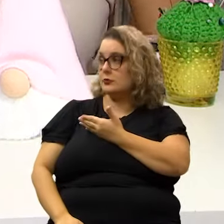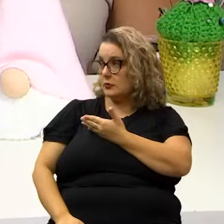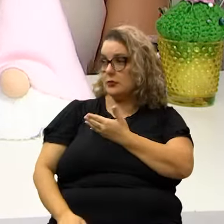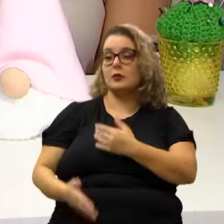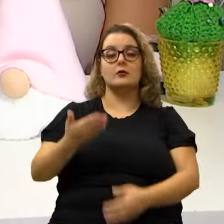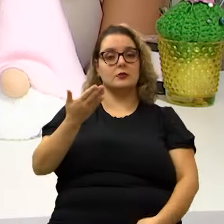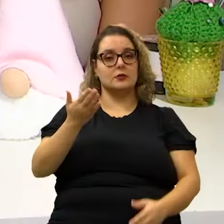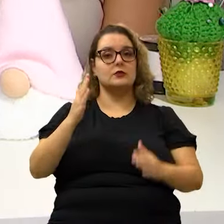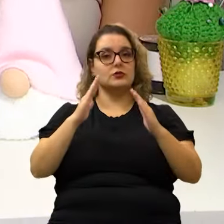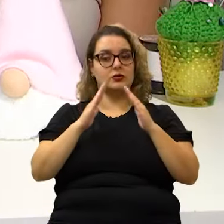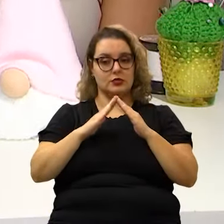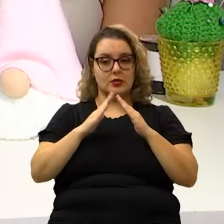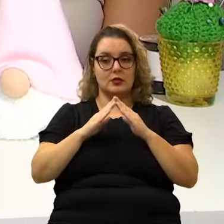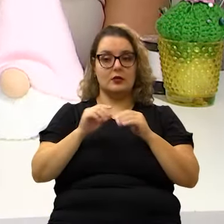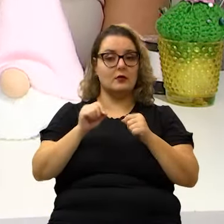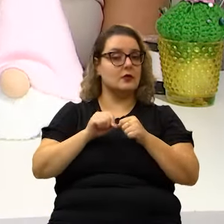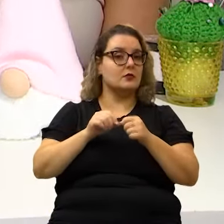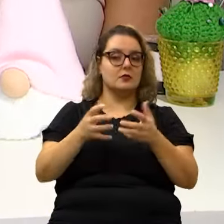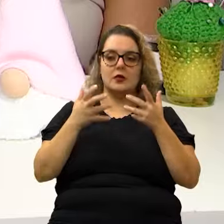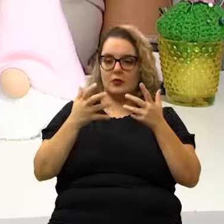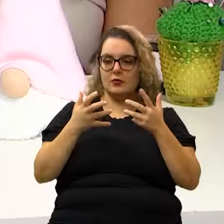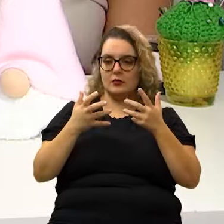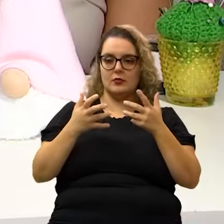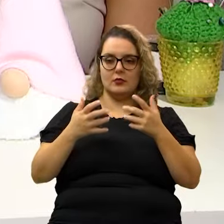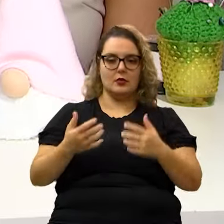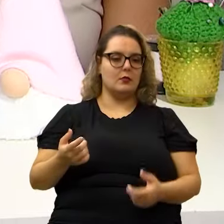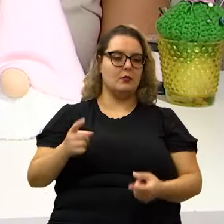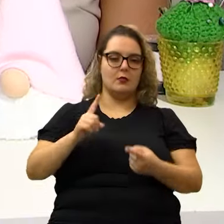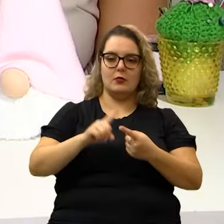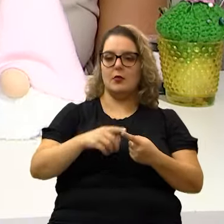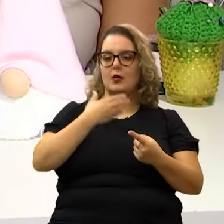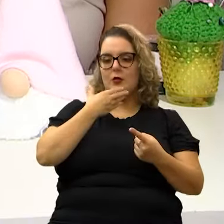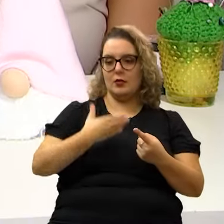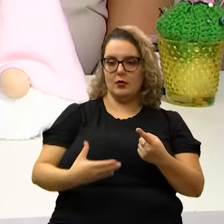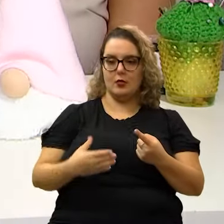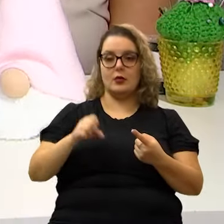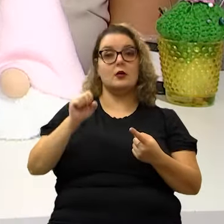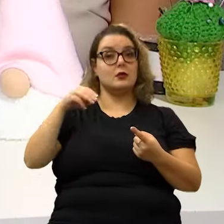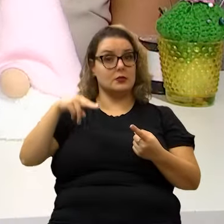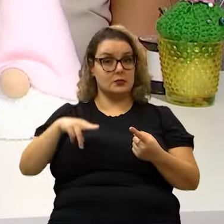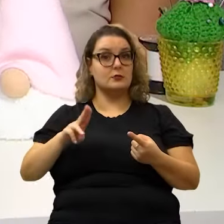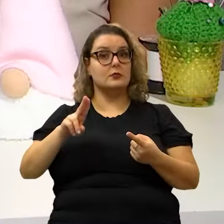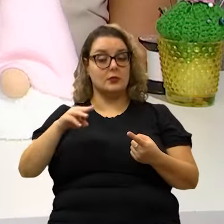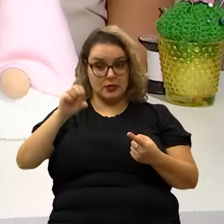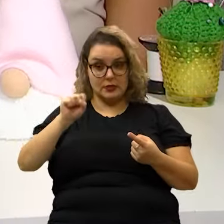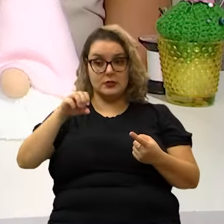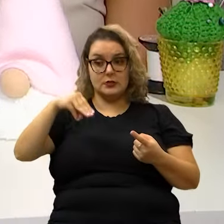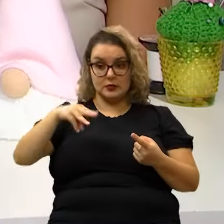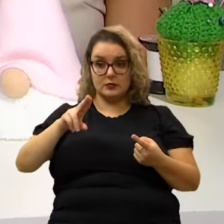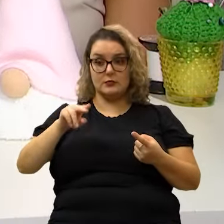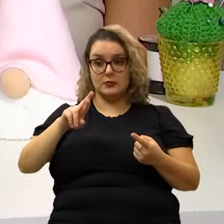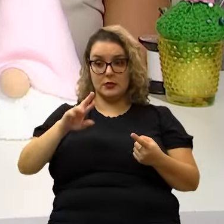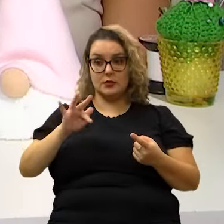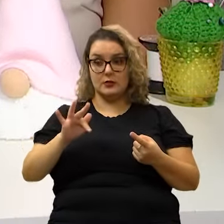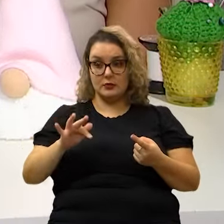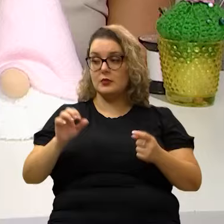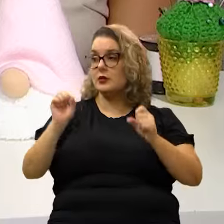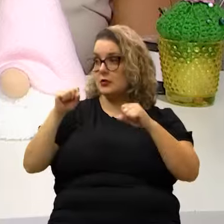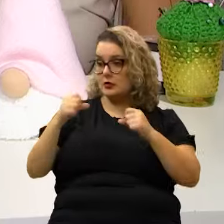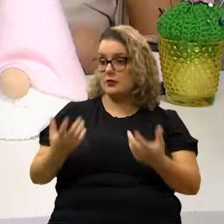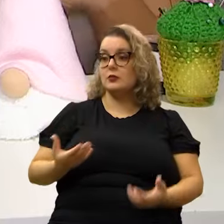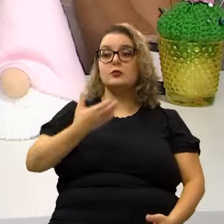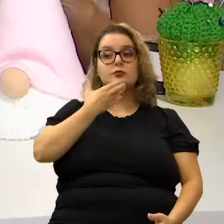aí de casa pode fazer o que você quiser. Ganha o mundo, pode fazer Papai Noel, o Smurf, que eu acabei de ter uma ideia. Exatamente,